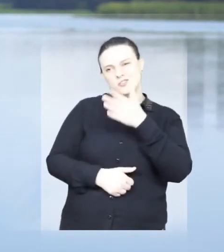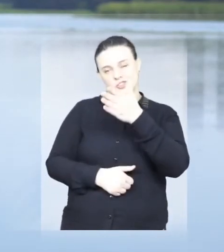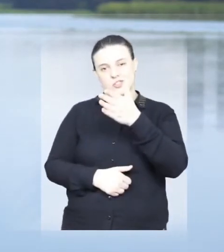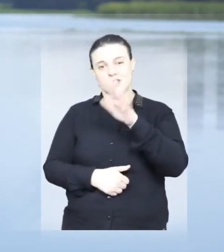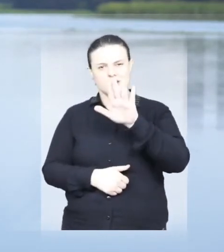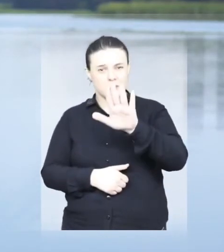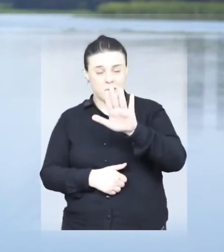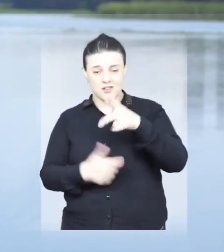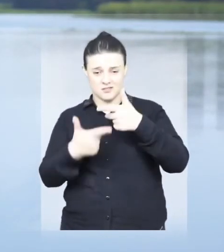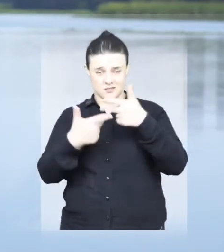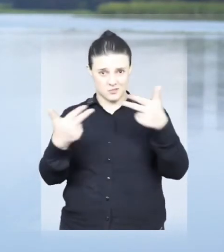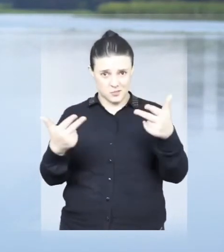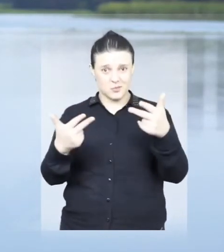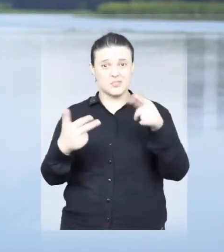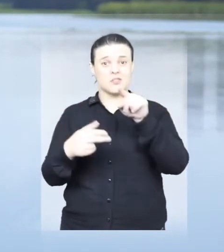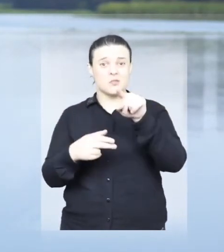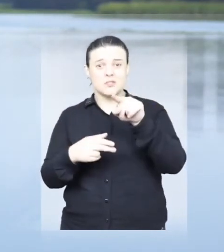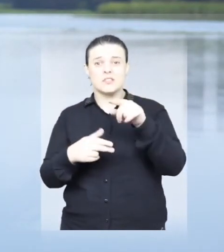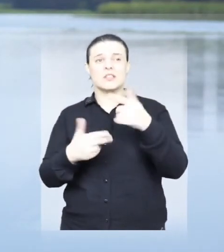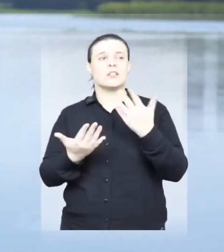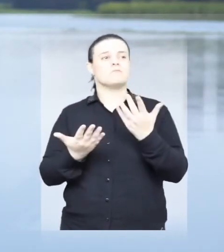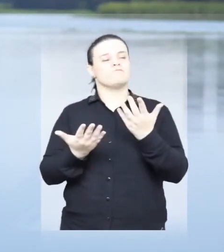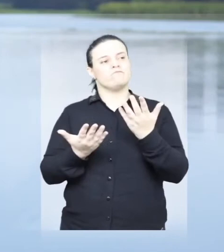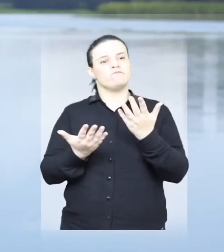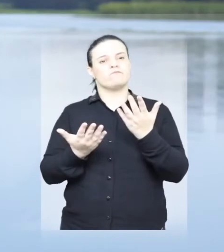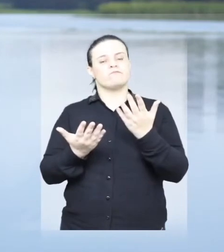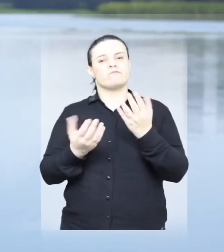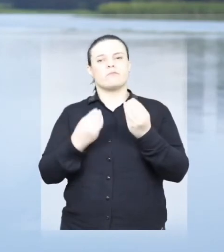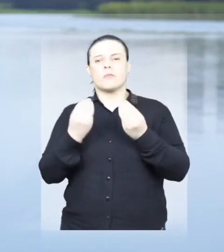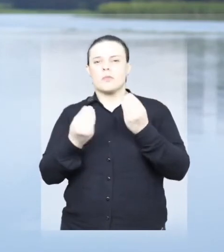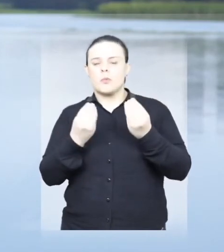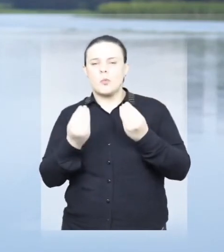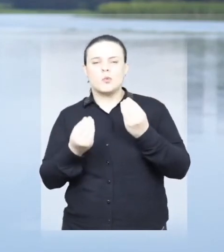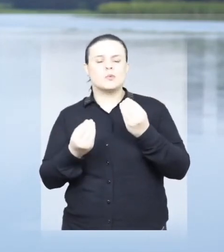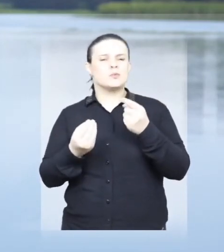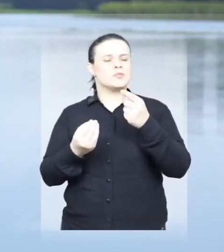tadinha dela. Mas essa questão de você